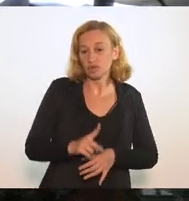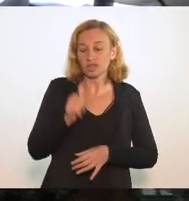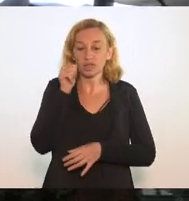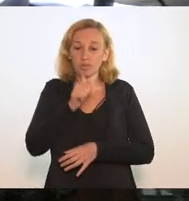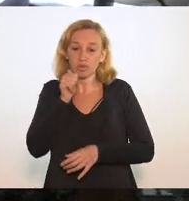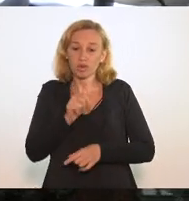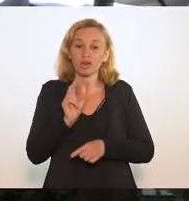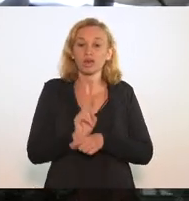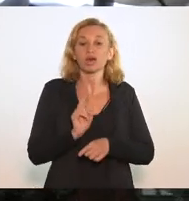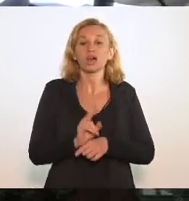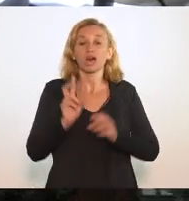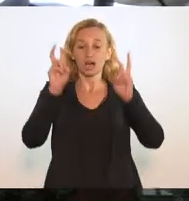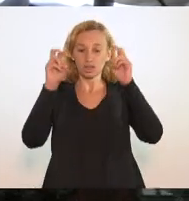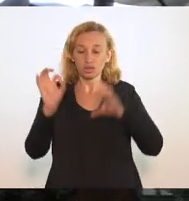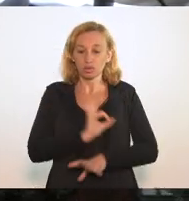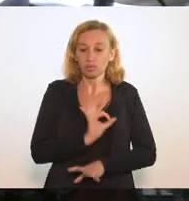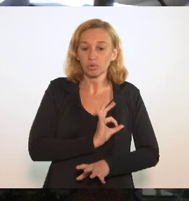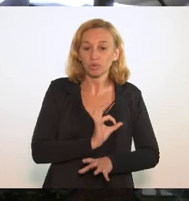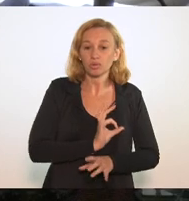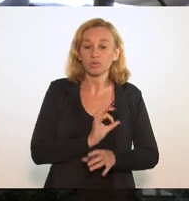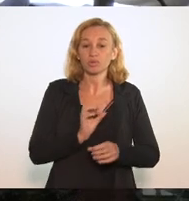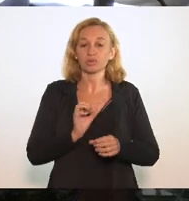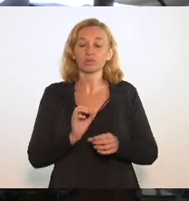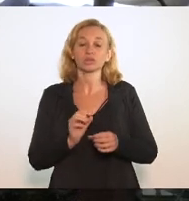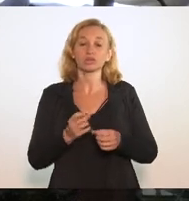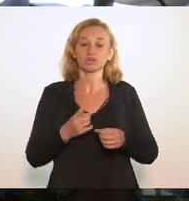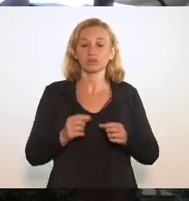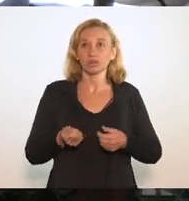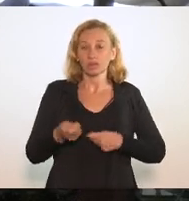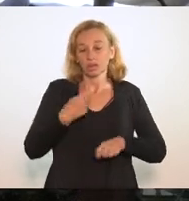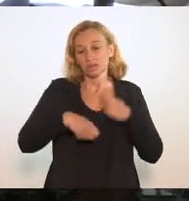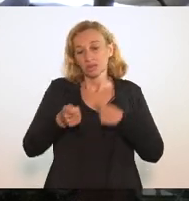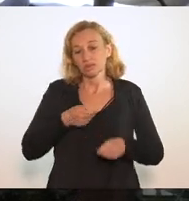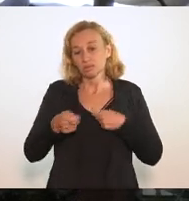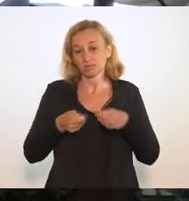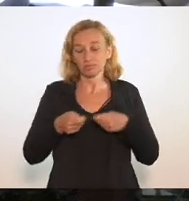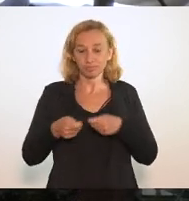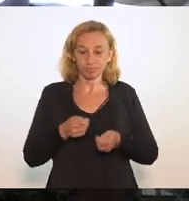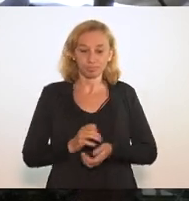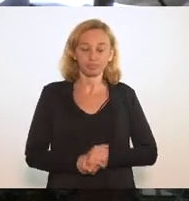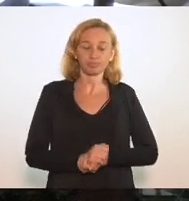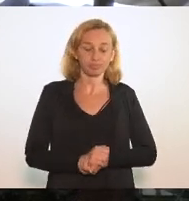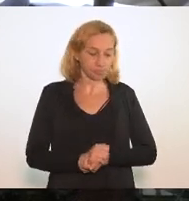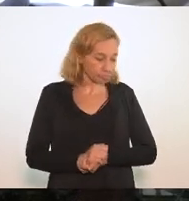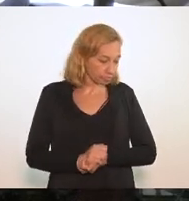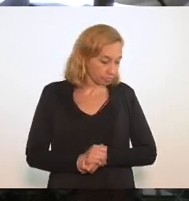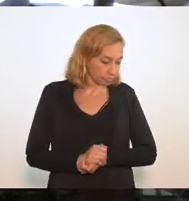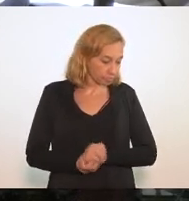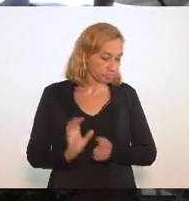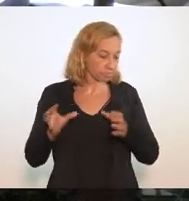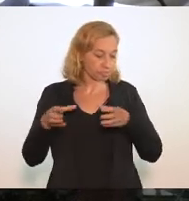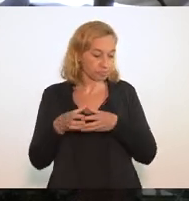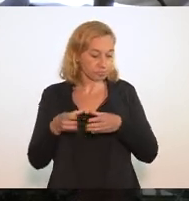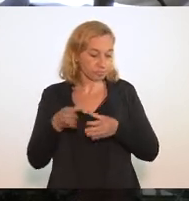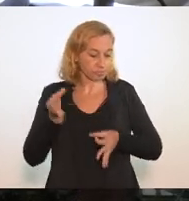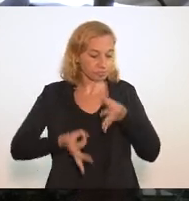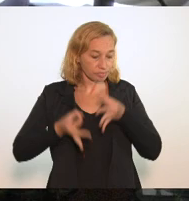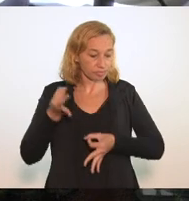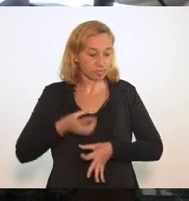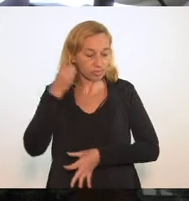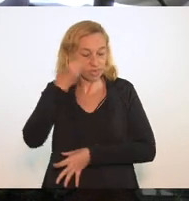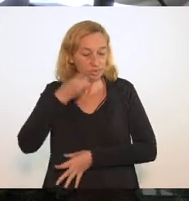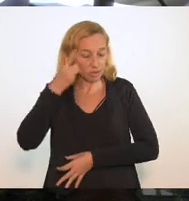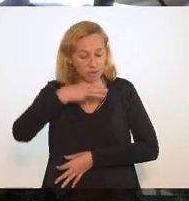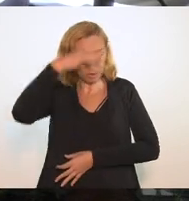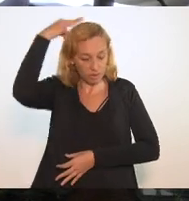Segurança Pública, Ação de Polícia, de Orçamento, Finanças, Fiscalização Financeira e Controle. Para emitir parecer pela Comissão de Constituição e Justiça, deputado